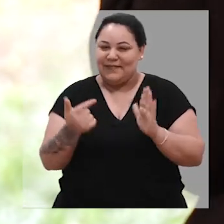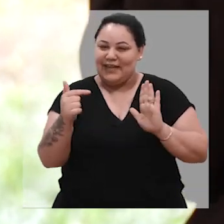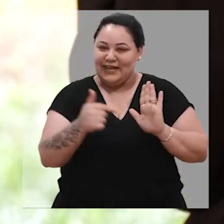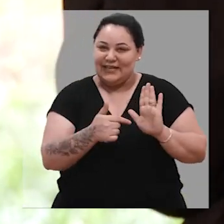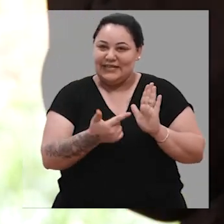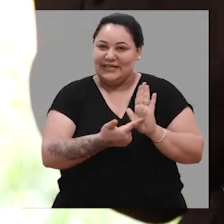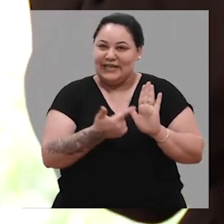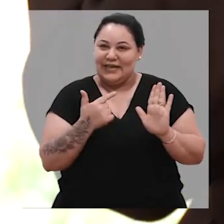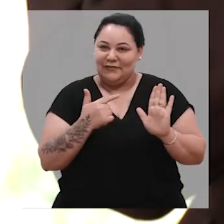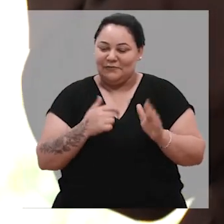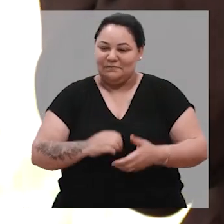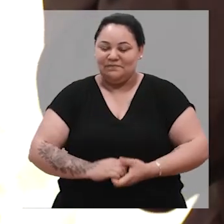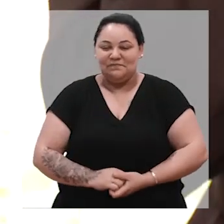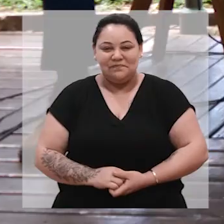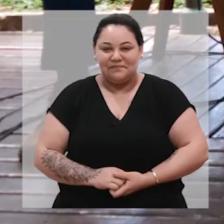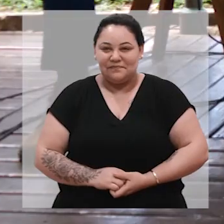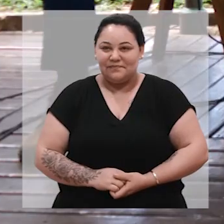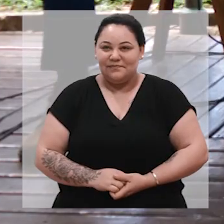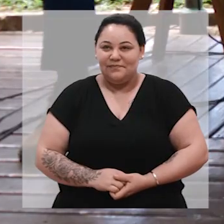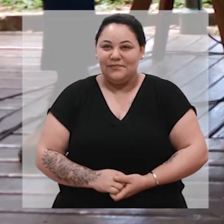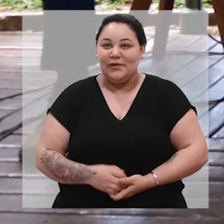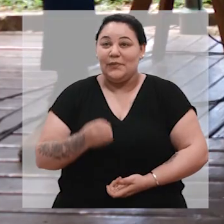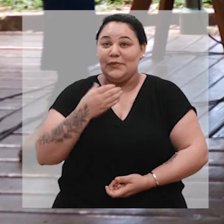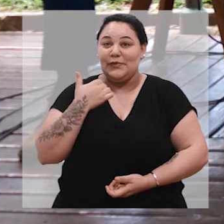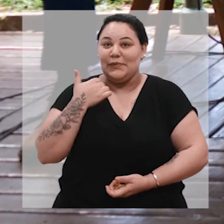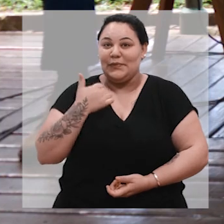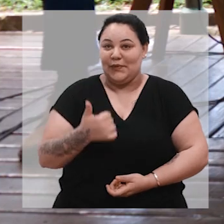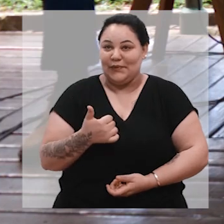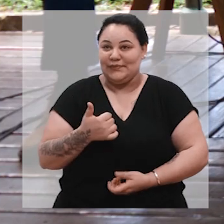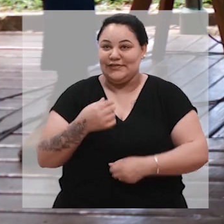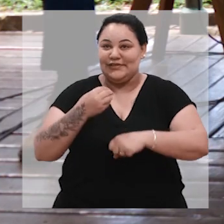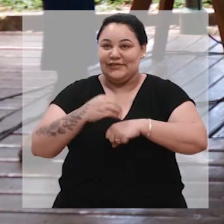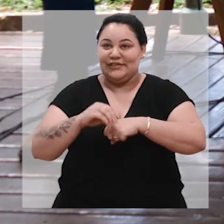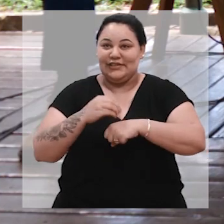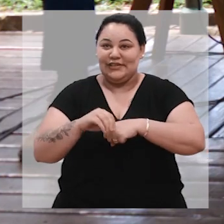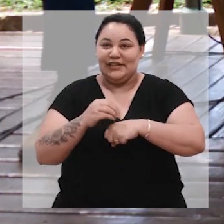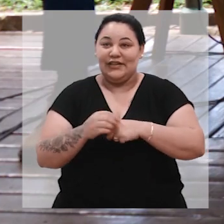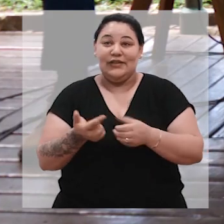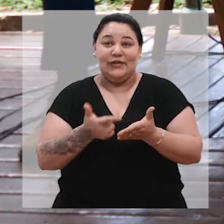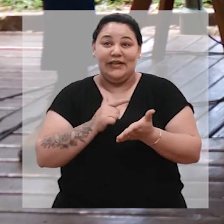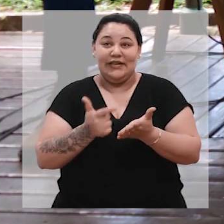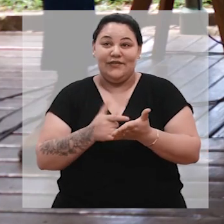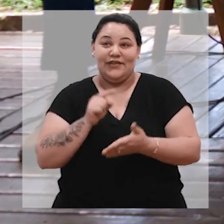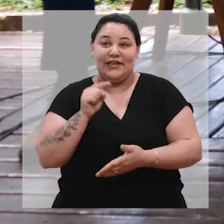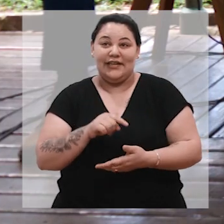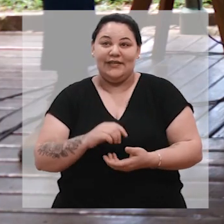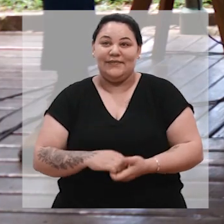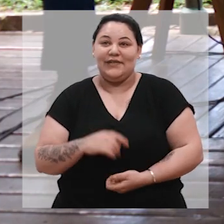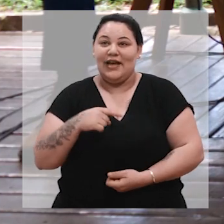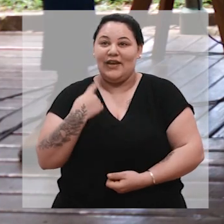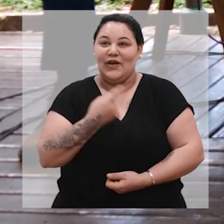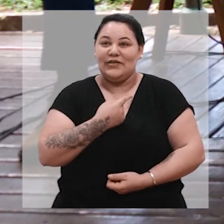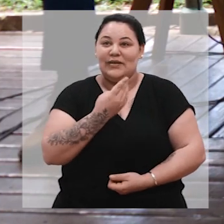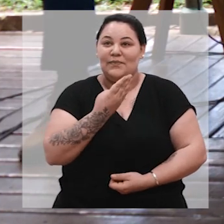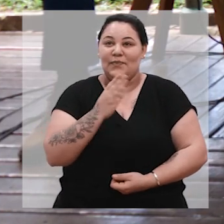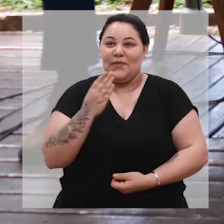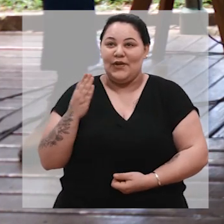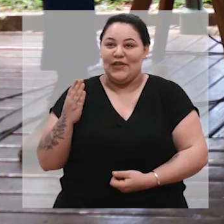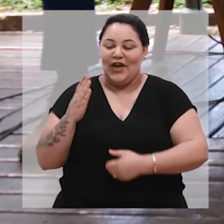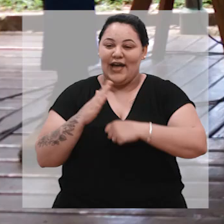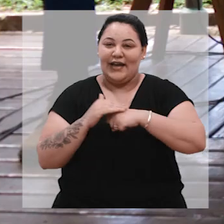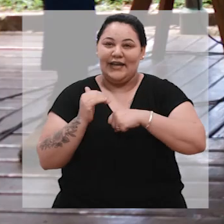O Segredo da Escaramuça. Muito bom dar dica de livros aqui, né?